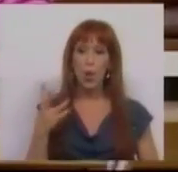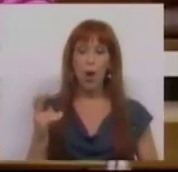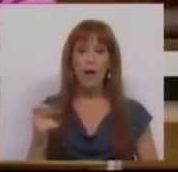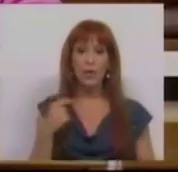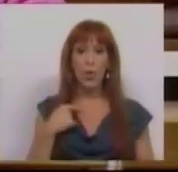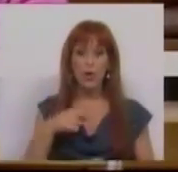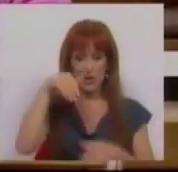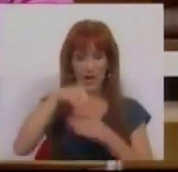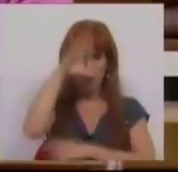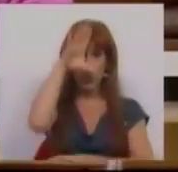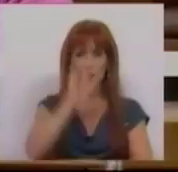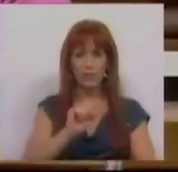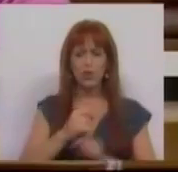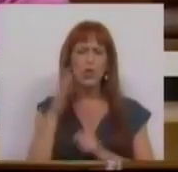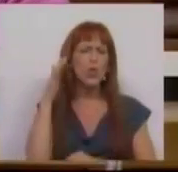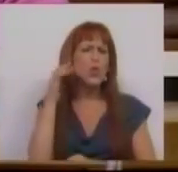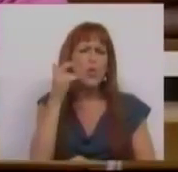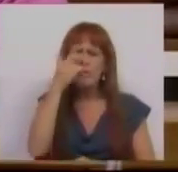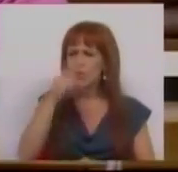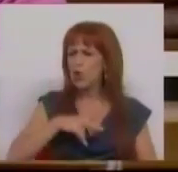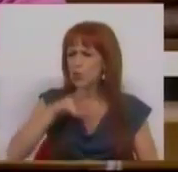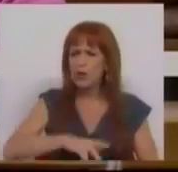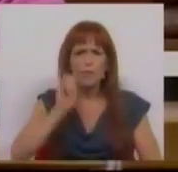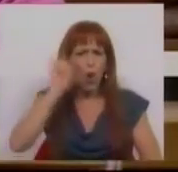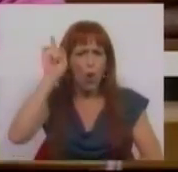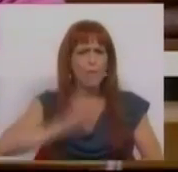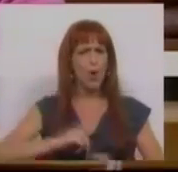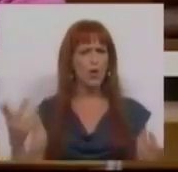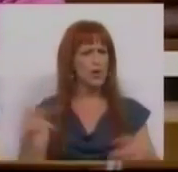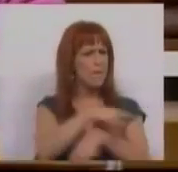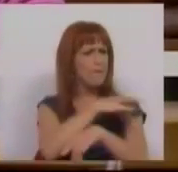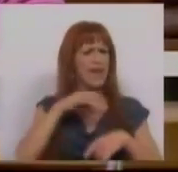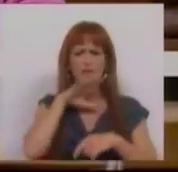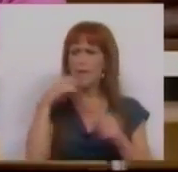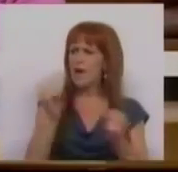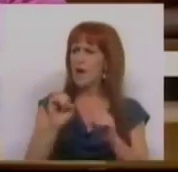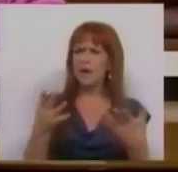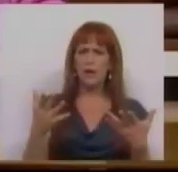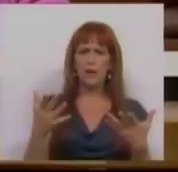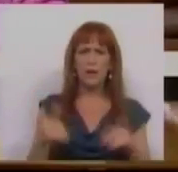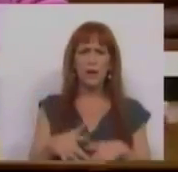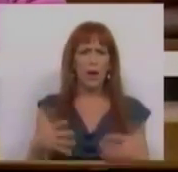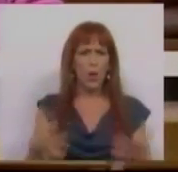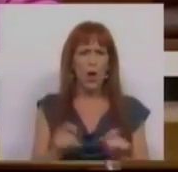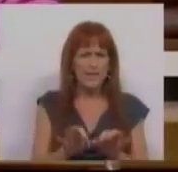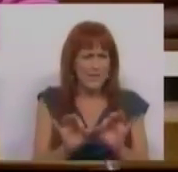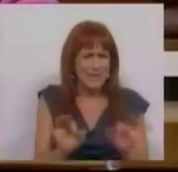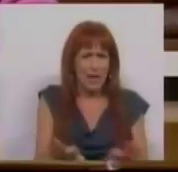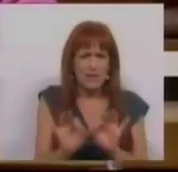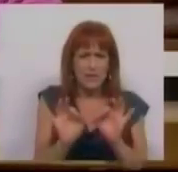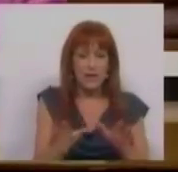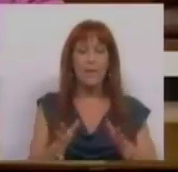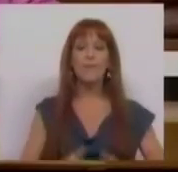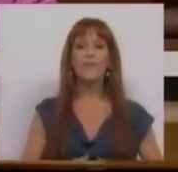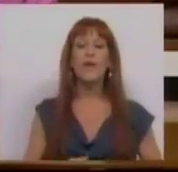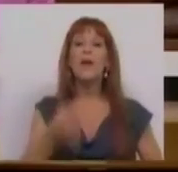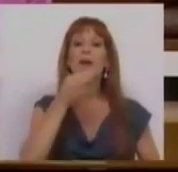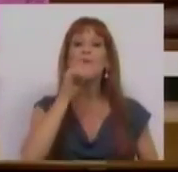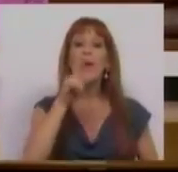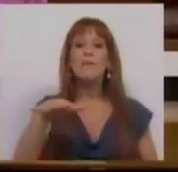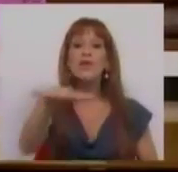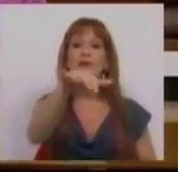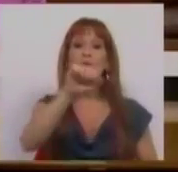anos a governar e o número de portugueses e portuguesas sem médico de família é praticamente o mesmo.